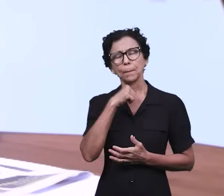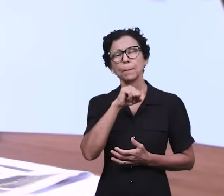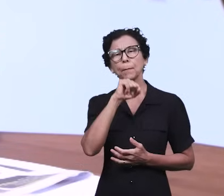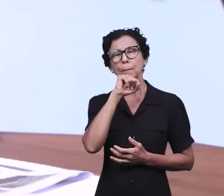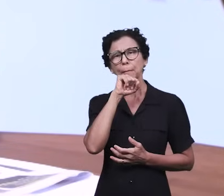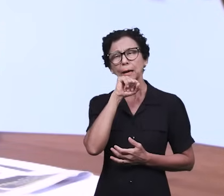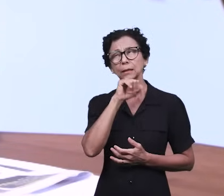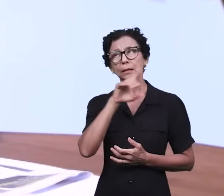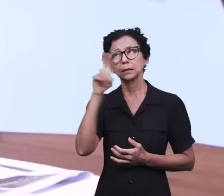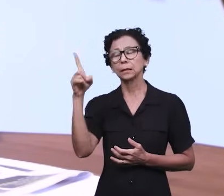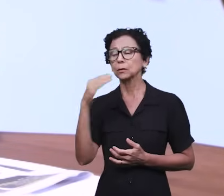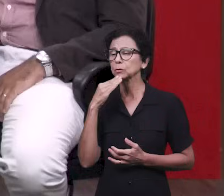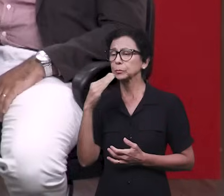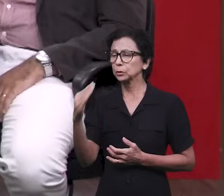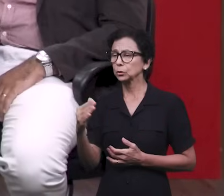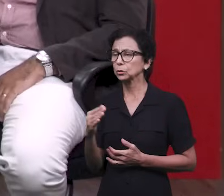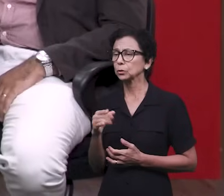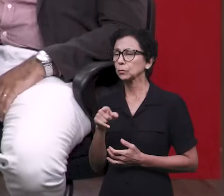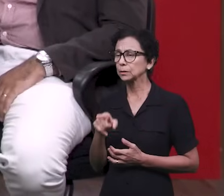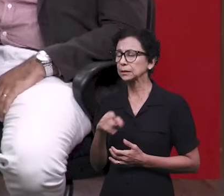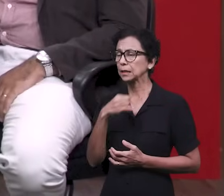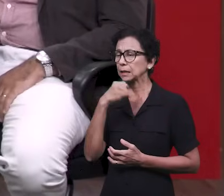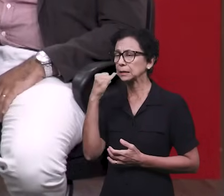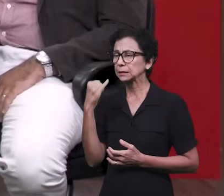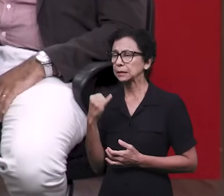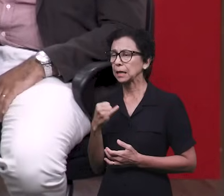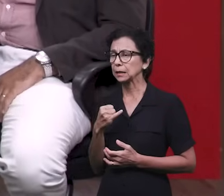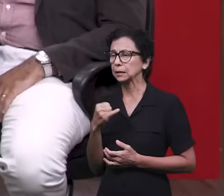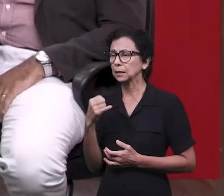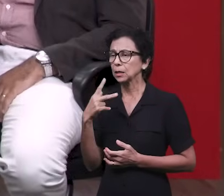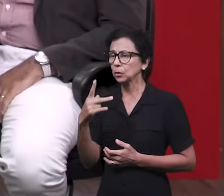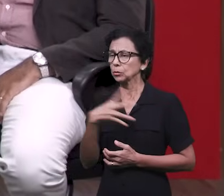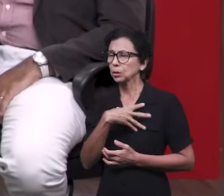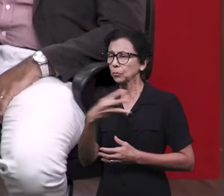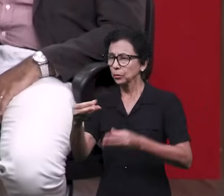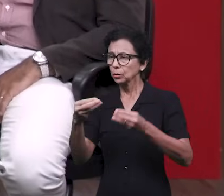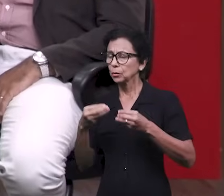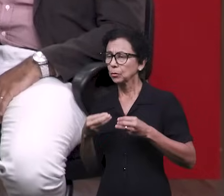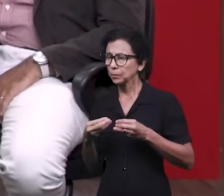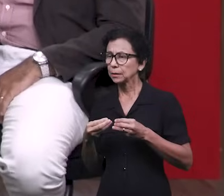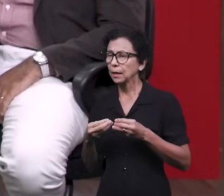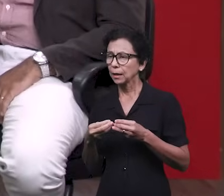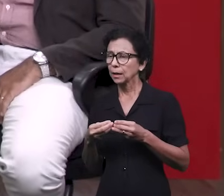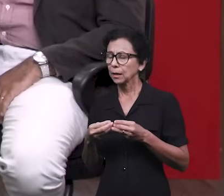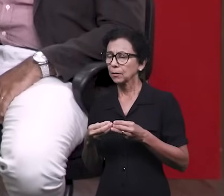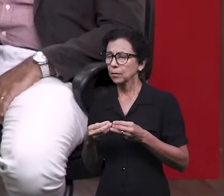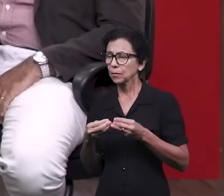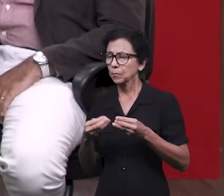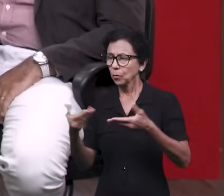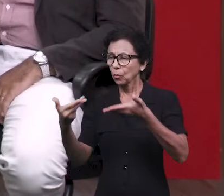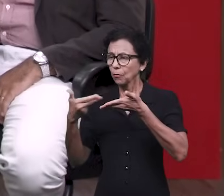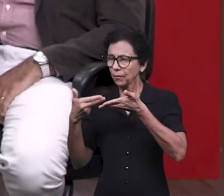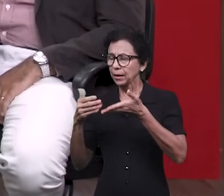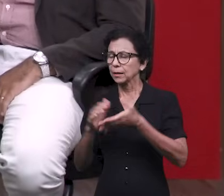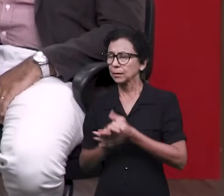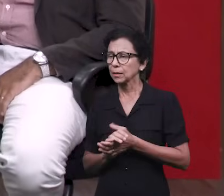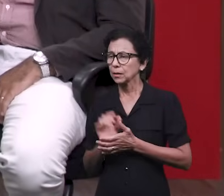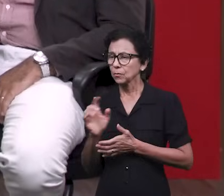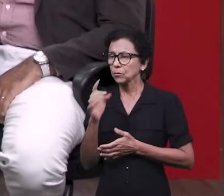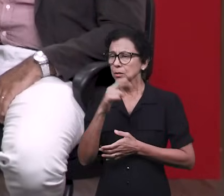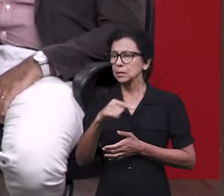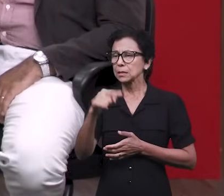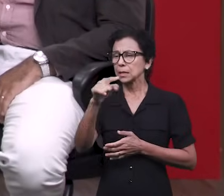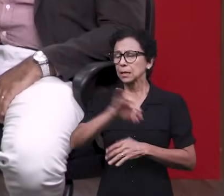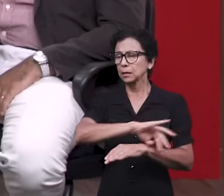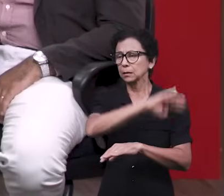Nós vamos pedir aqui o professor Vinícius para falar sobre isso. Só Amém. que antes, queria fazer um parênteses aqui, essa